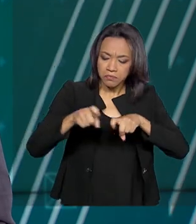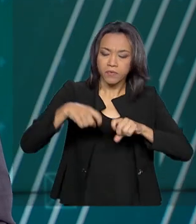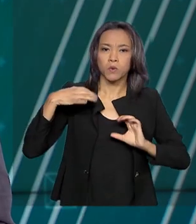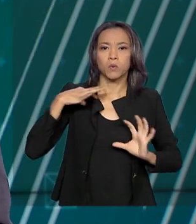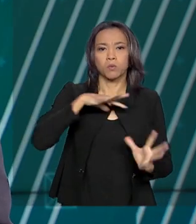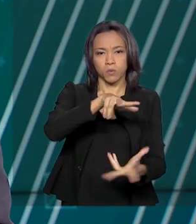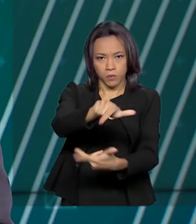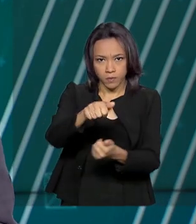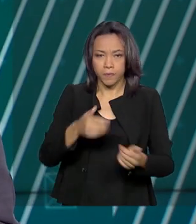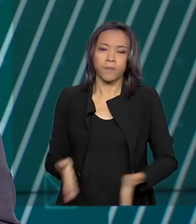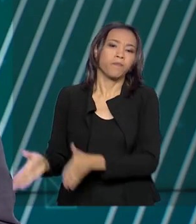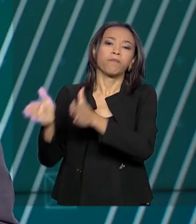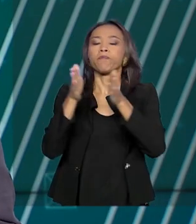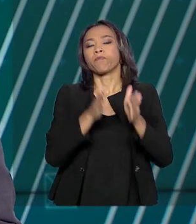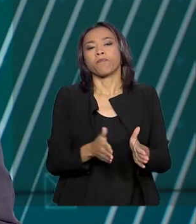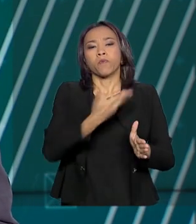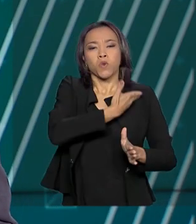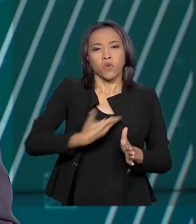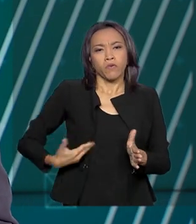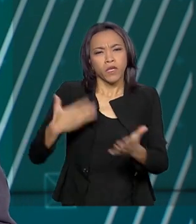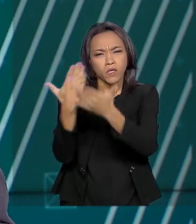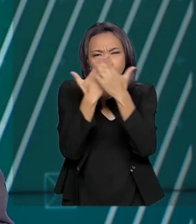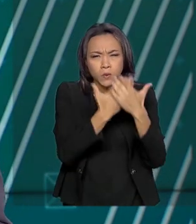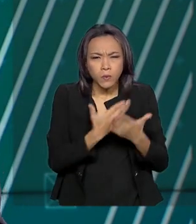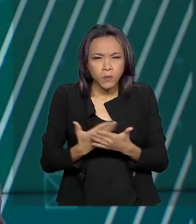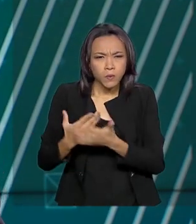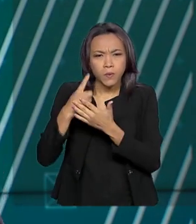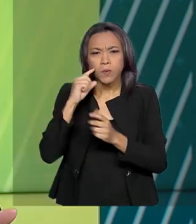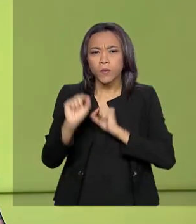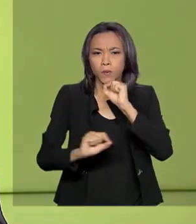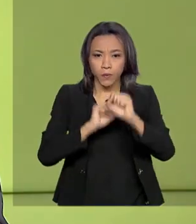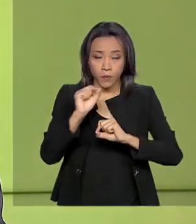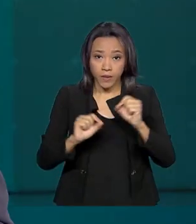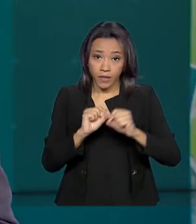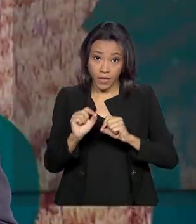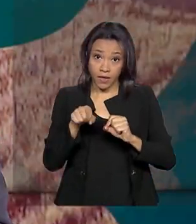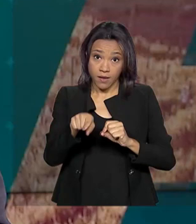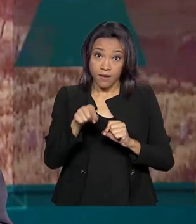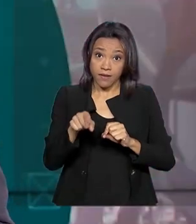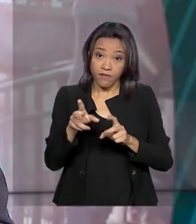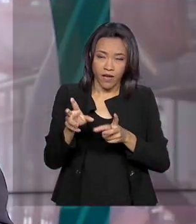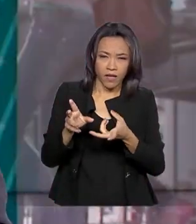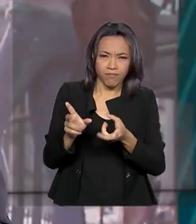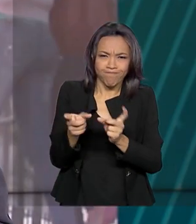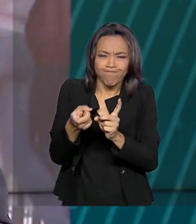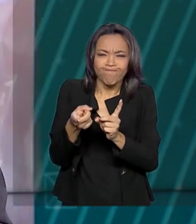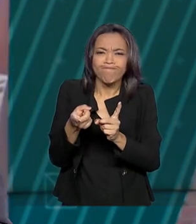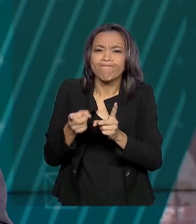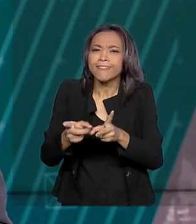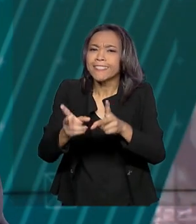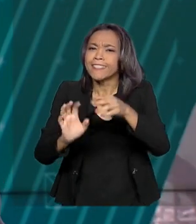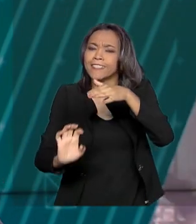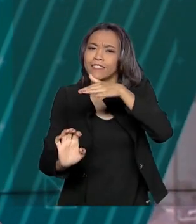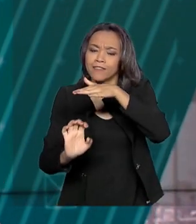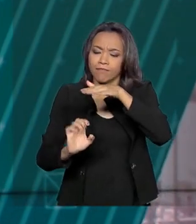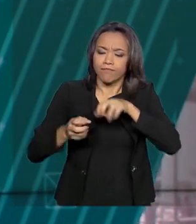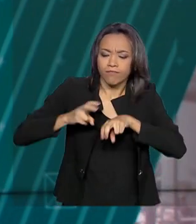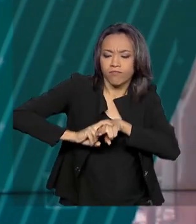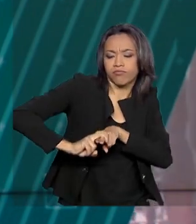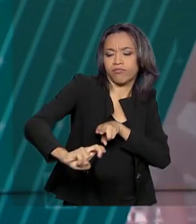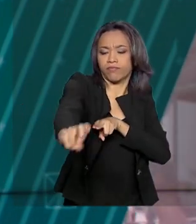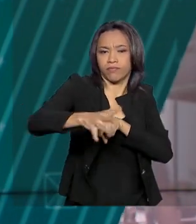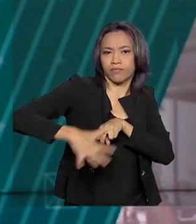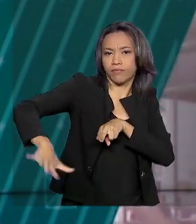O governo estuda a prorrogação da concessão ferroviária da Malha Sul, que expira em 2028. A informação é do ministro da